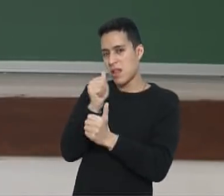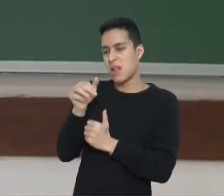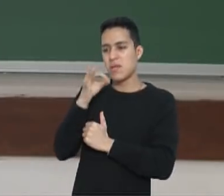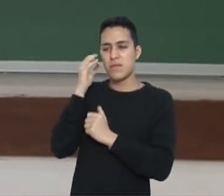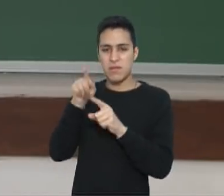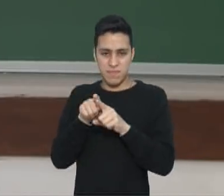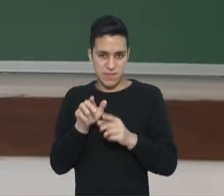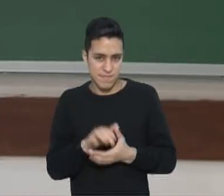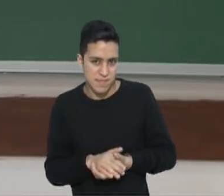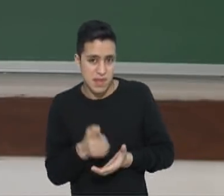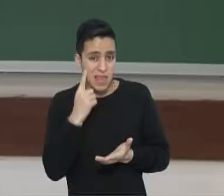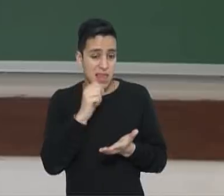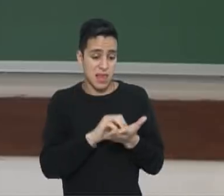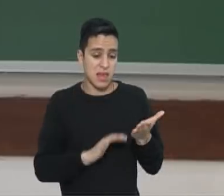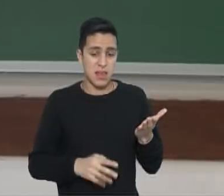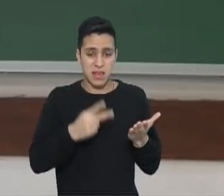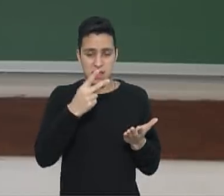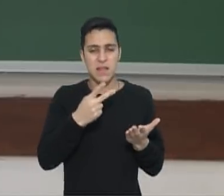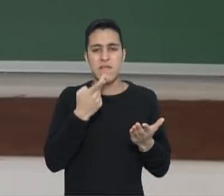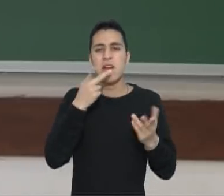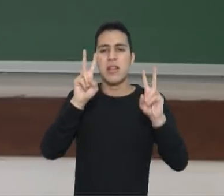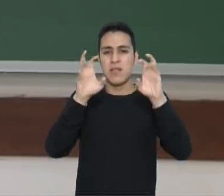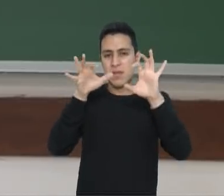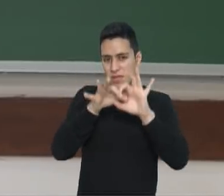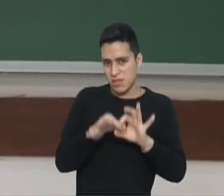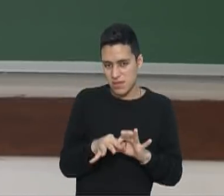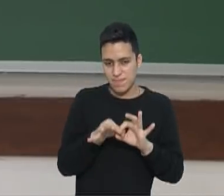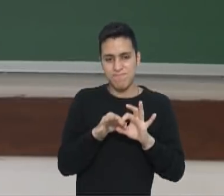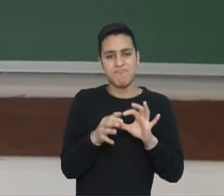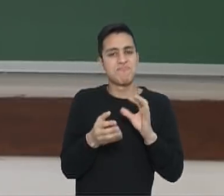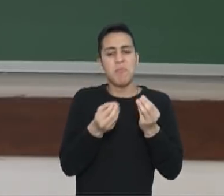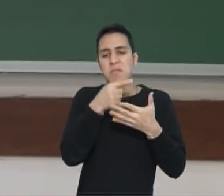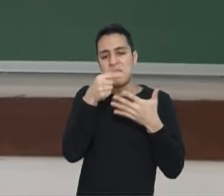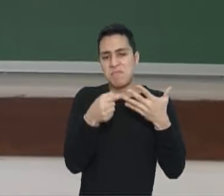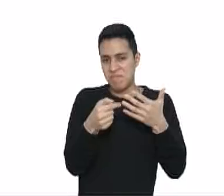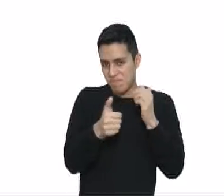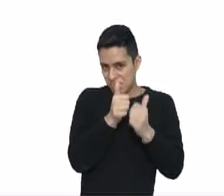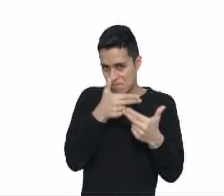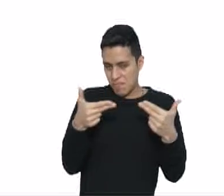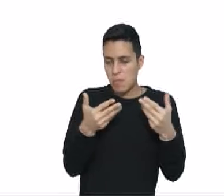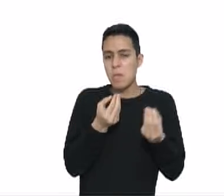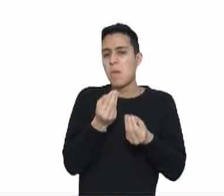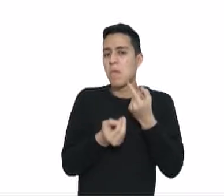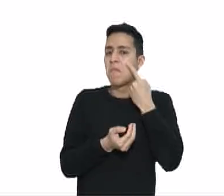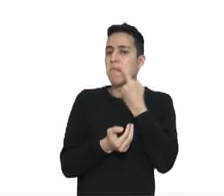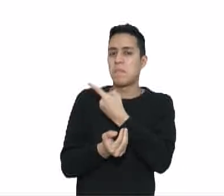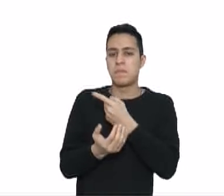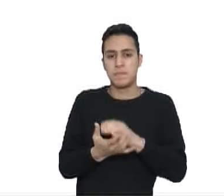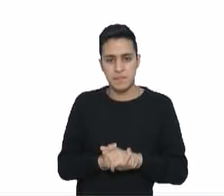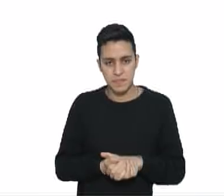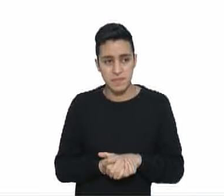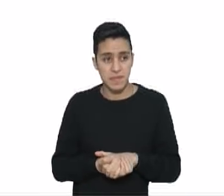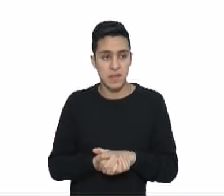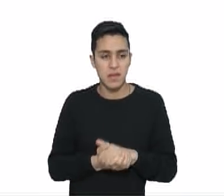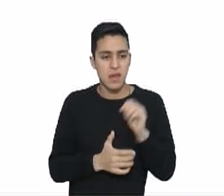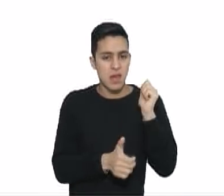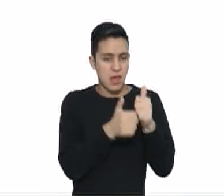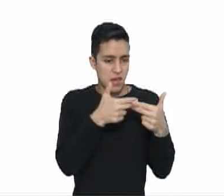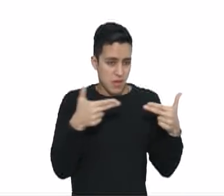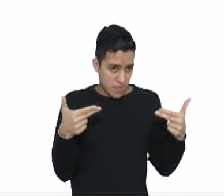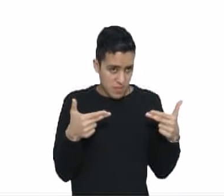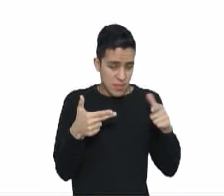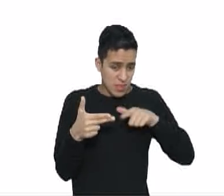A atividade 2 recorda esses aspectos do esporte através da seguinte questão. Os esportes